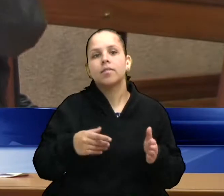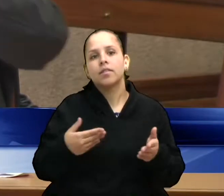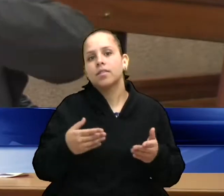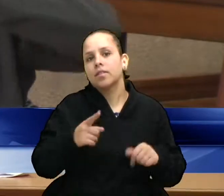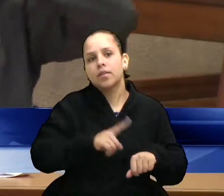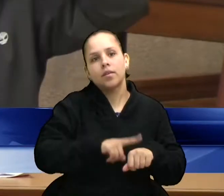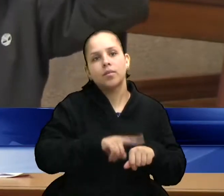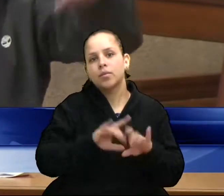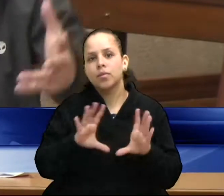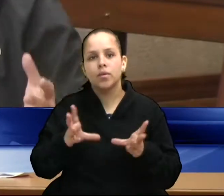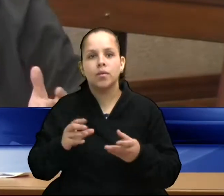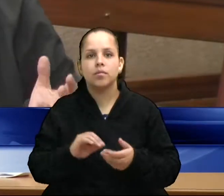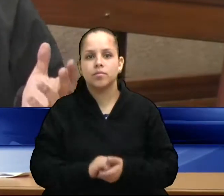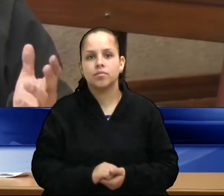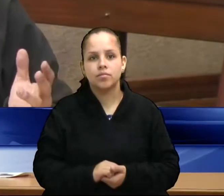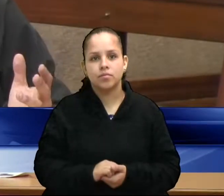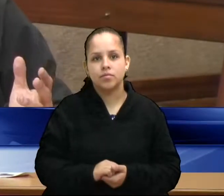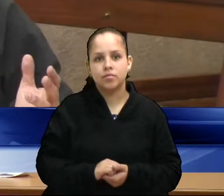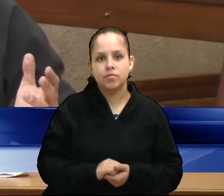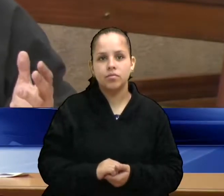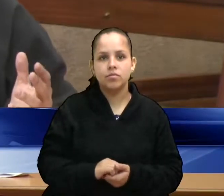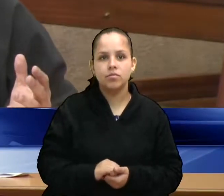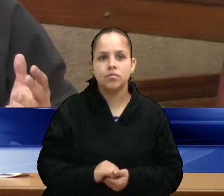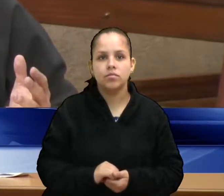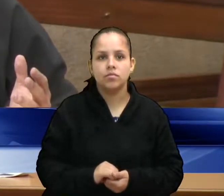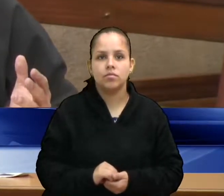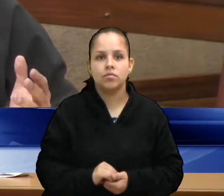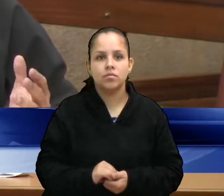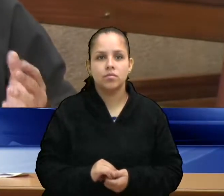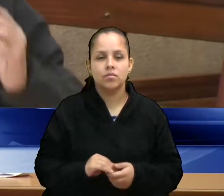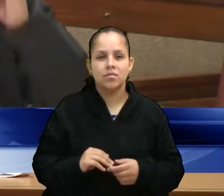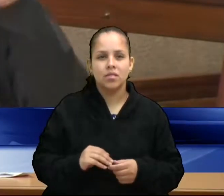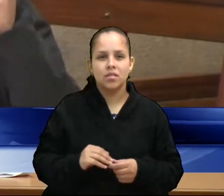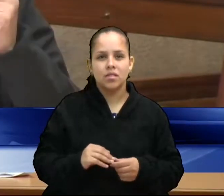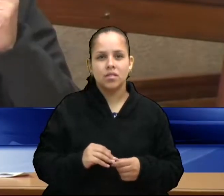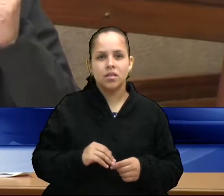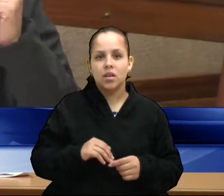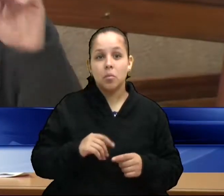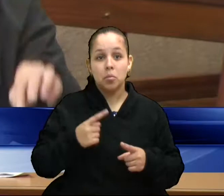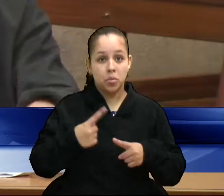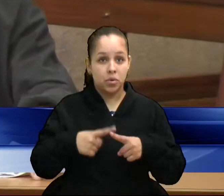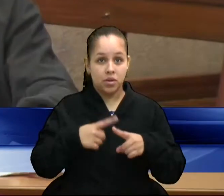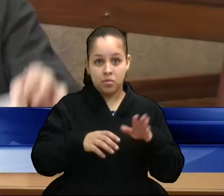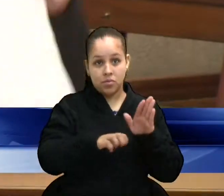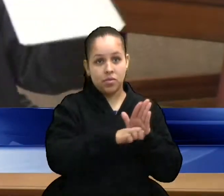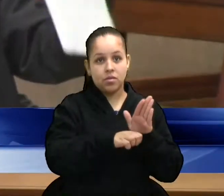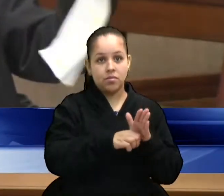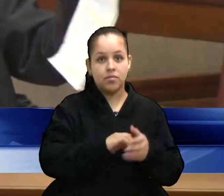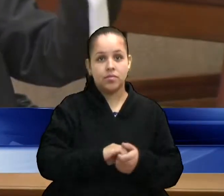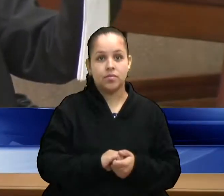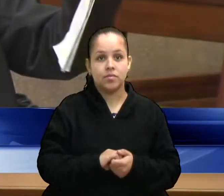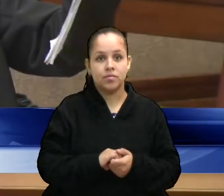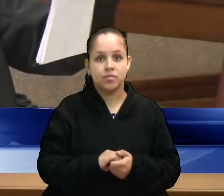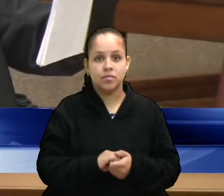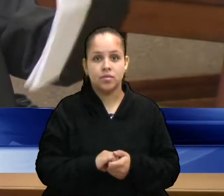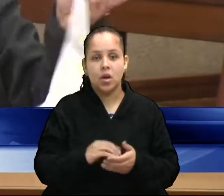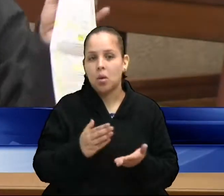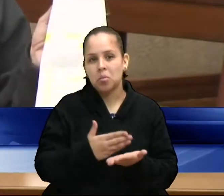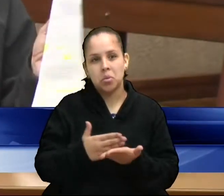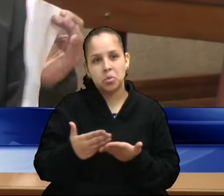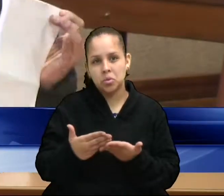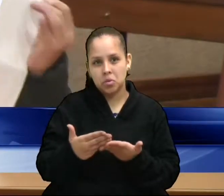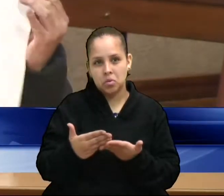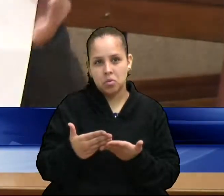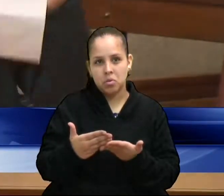tempo, o município terá que fazer o lançamento do edital. Por quê? A iniciativa desse tipo